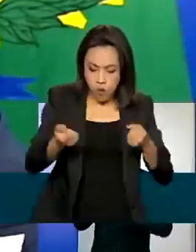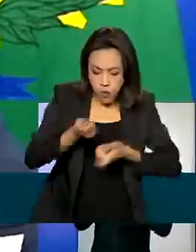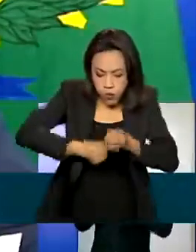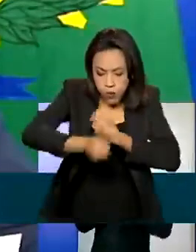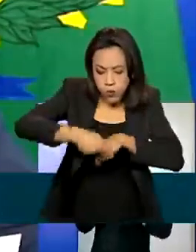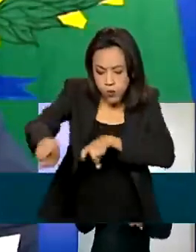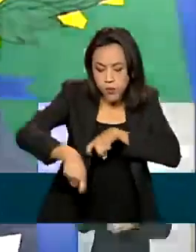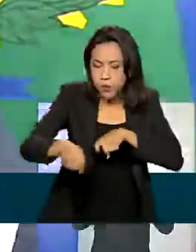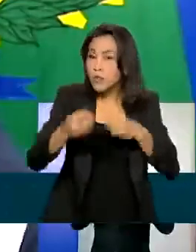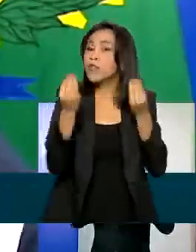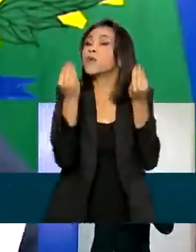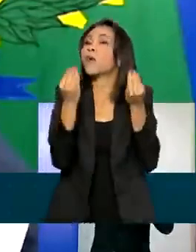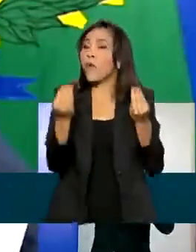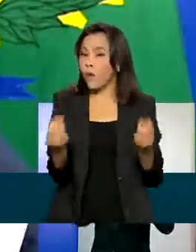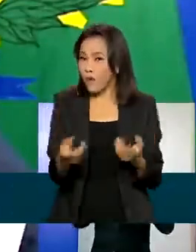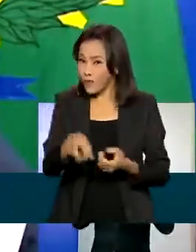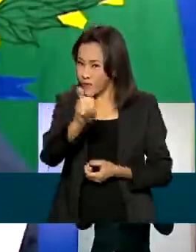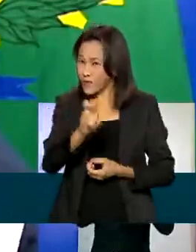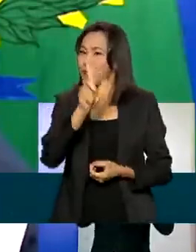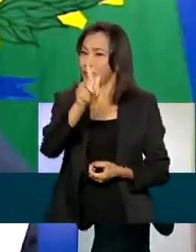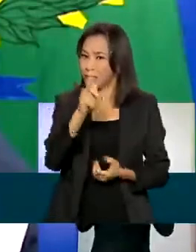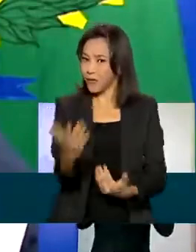os ímpios